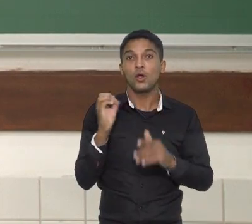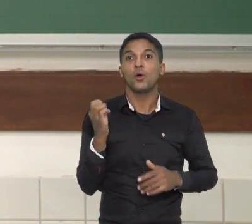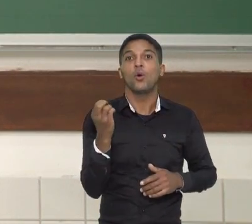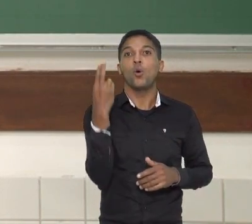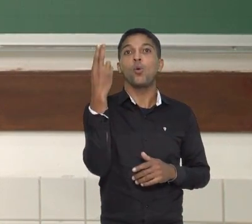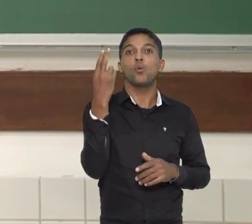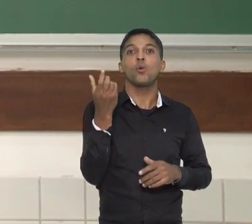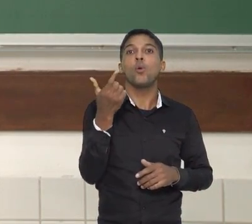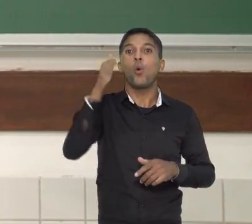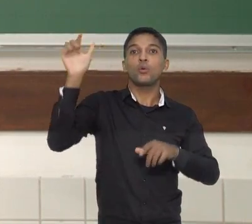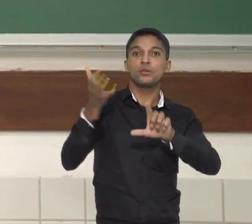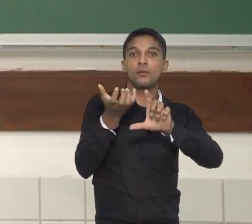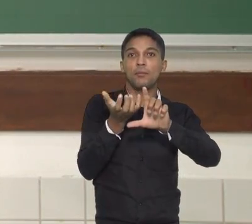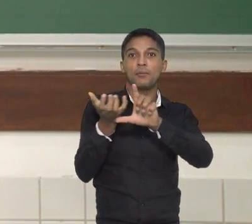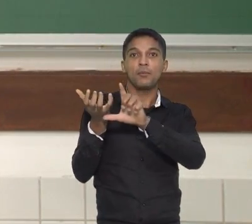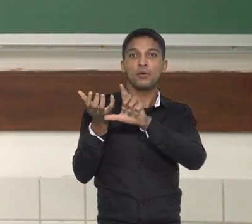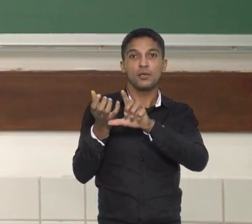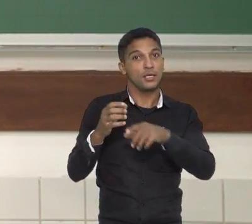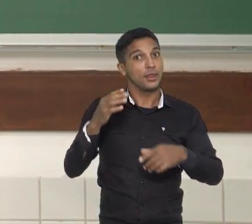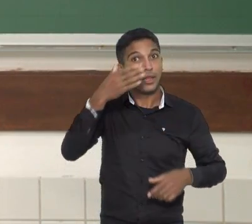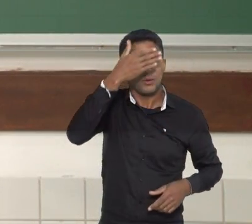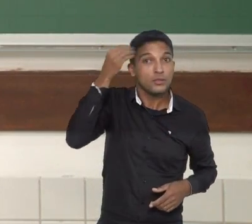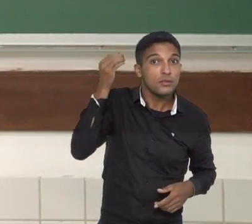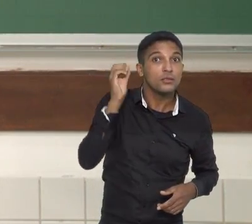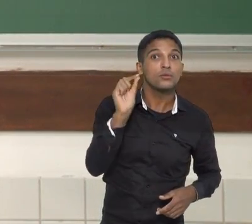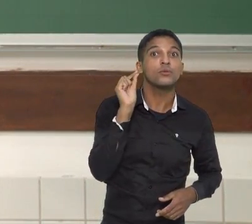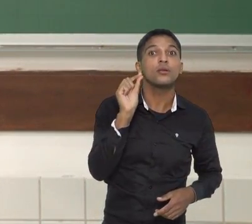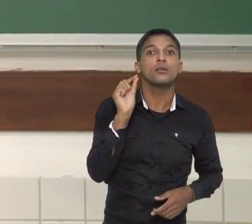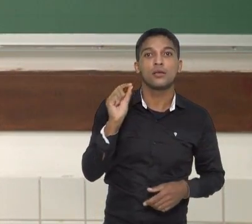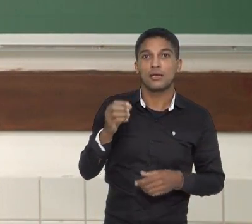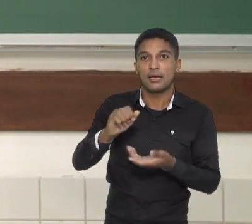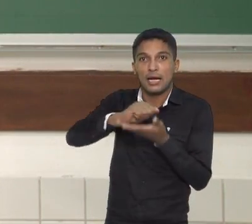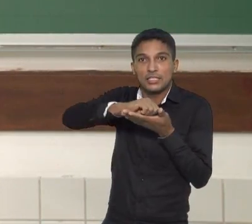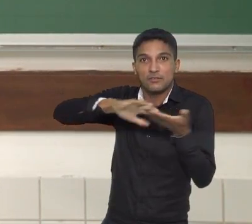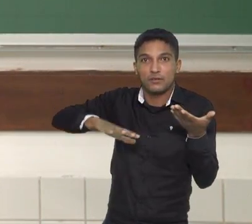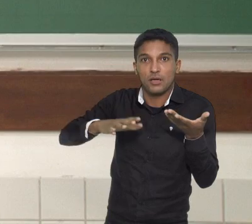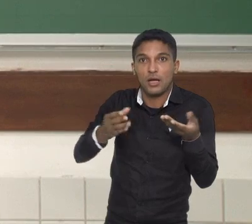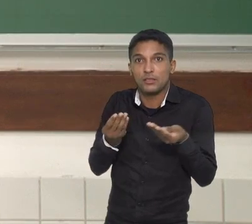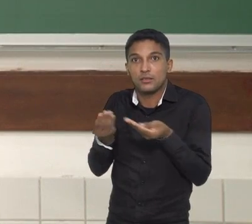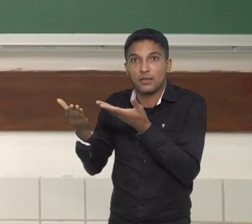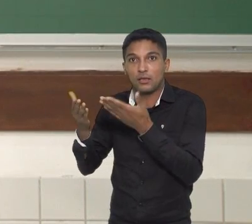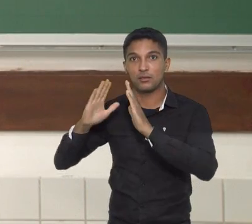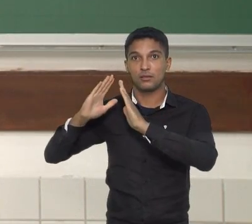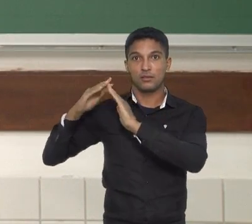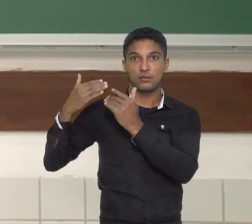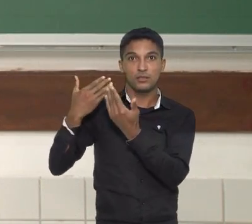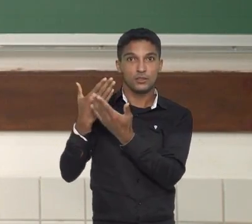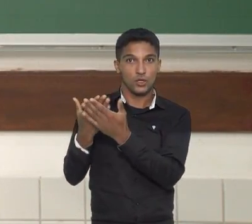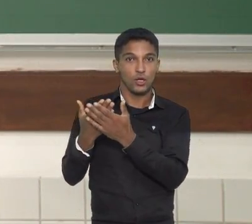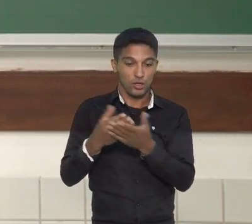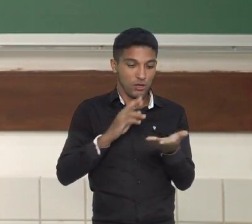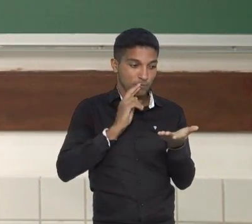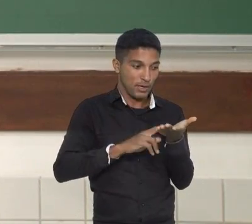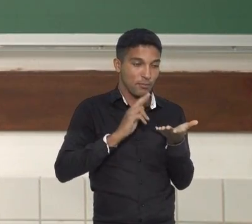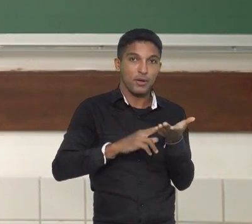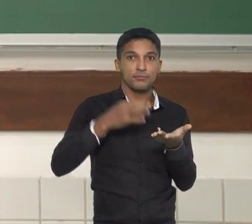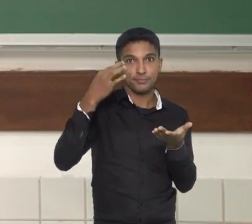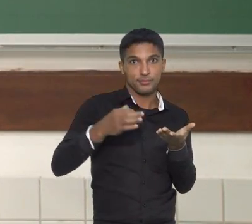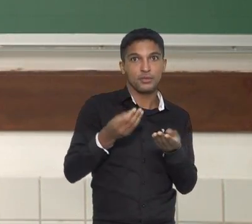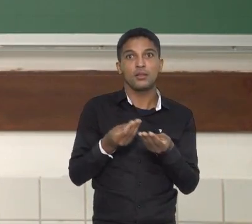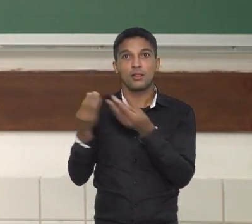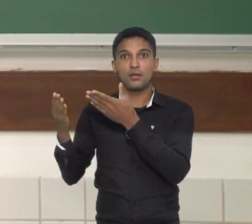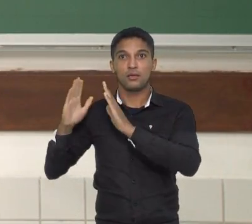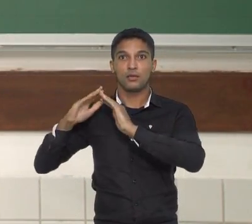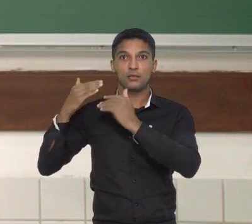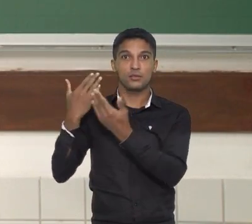de levar as suas atividades para a escola, tá bom? Então, vai, preenche as atividades, responde tudo certinho e leva para a